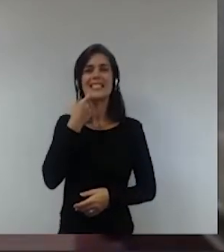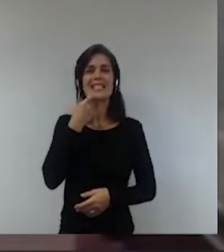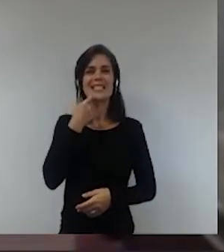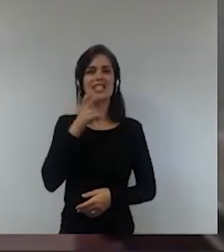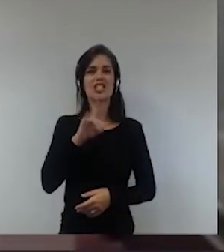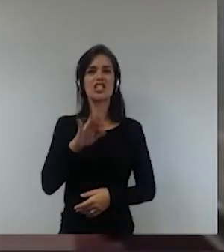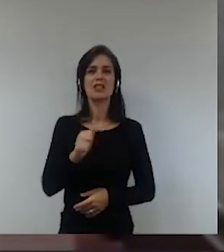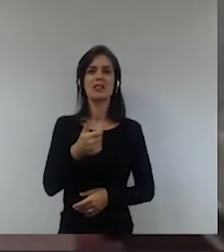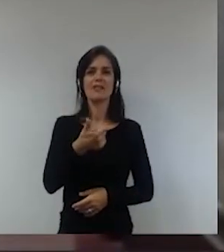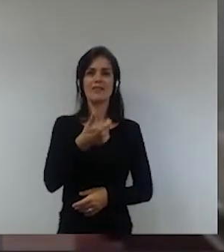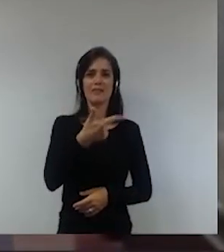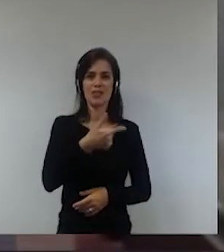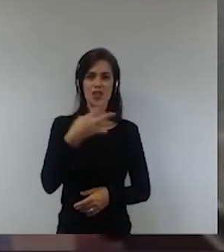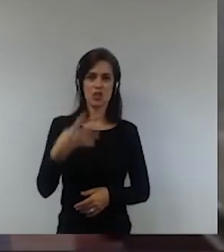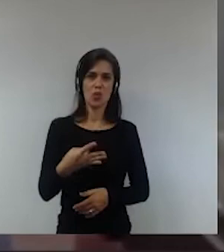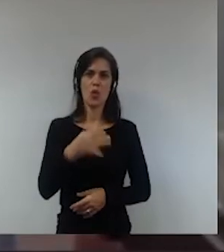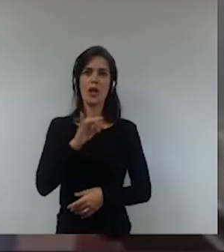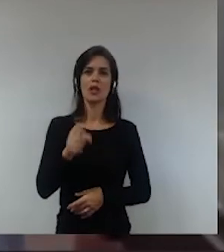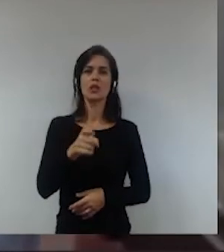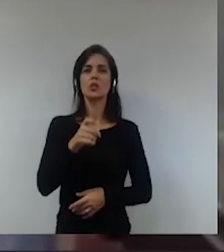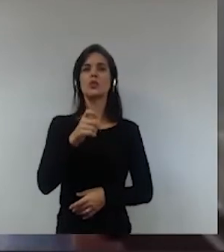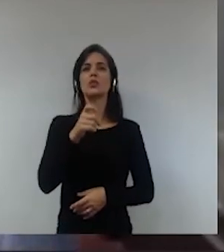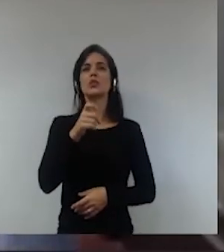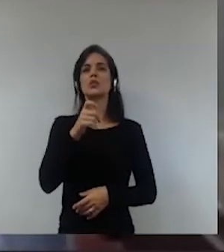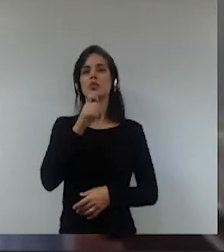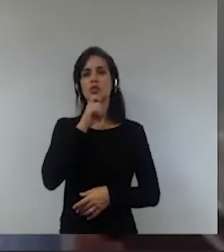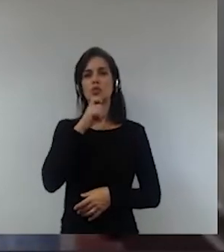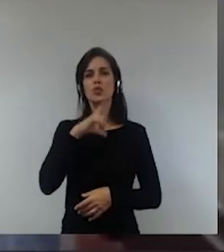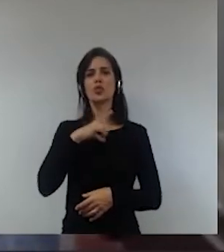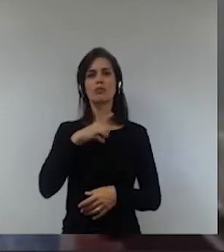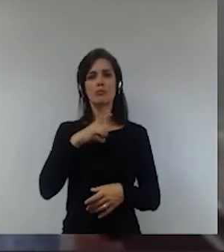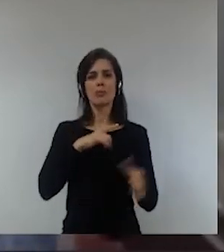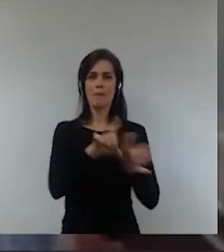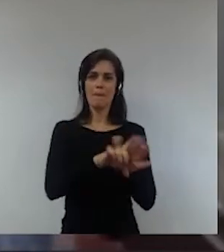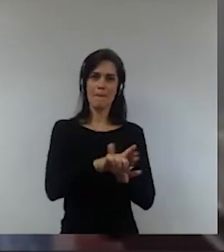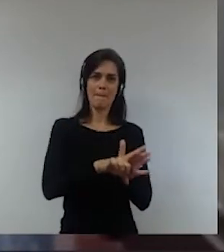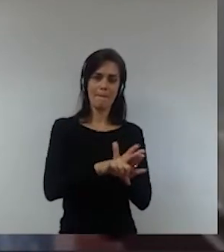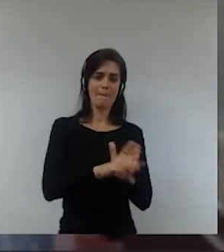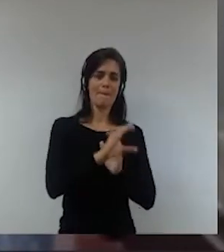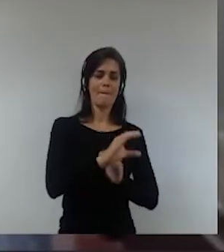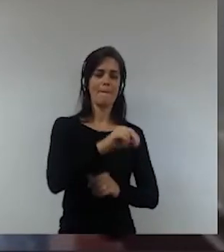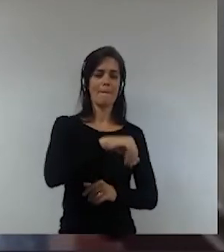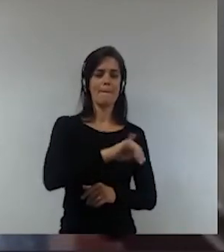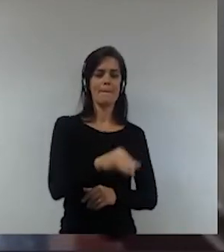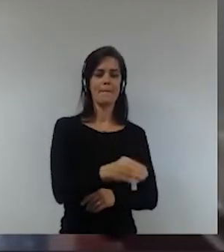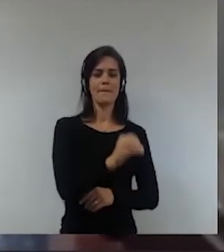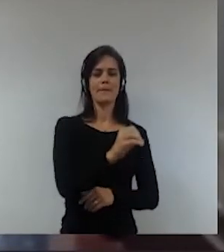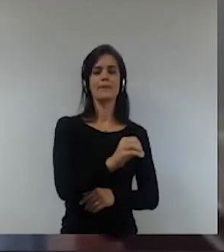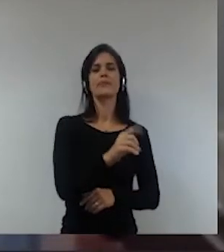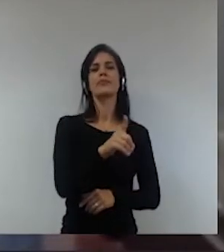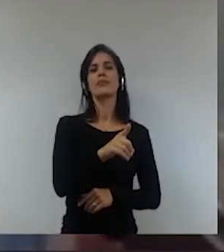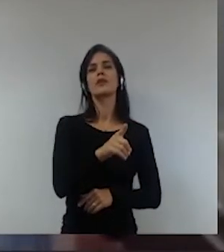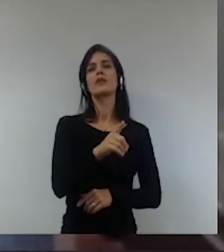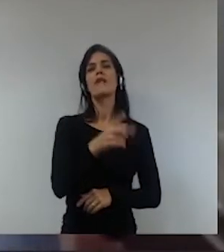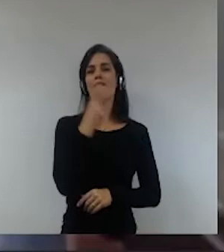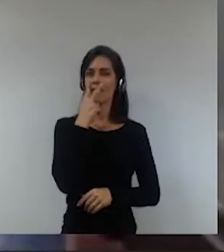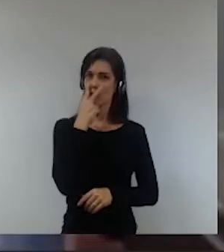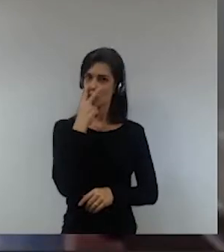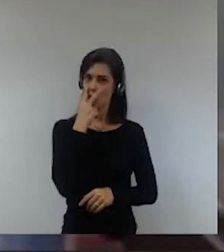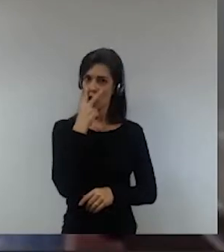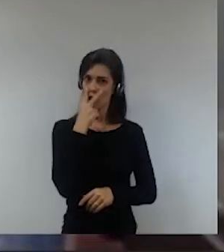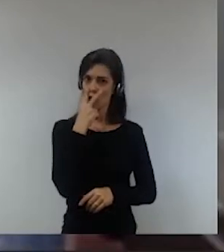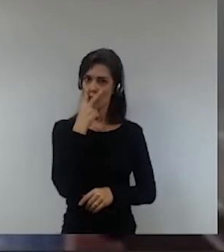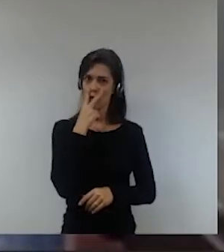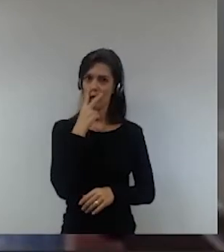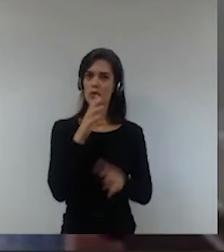no dia 24 de julho, houve uma consulta ao CNJ da OAB do Espírito Santo, indagando a